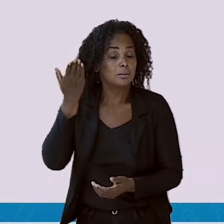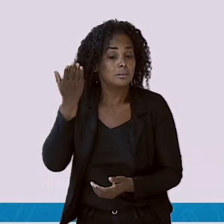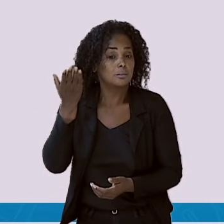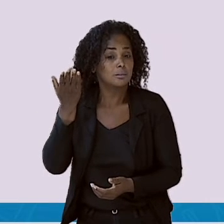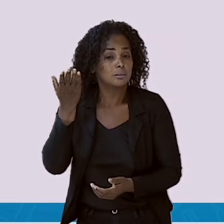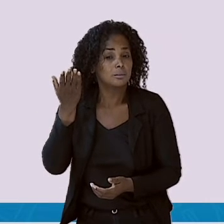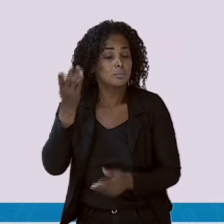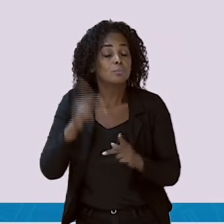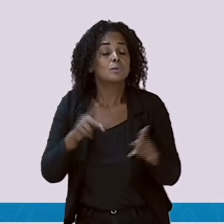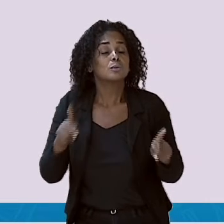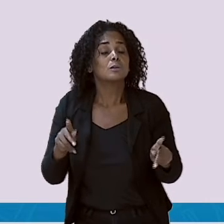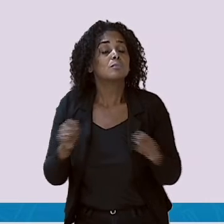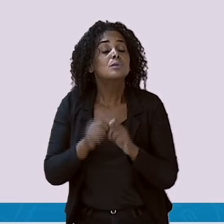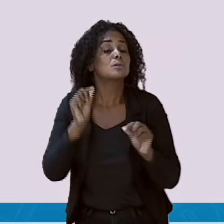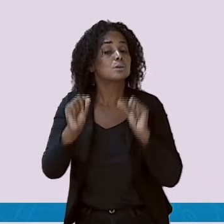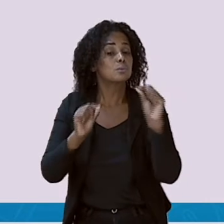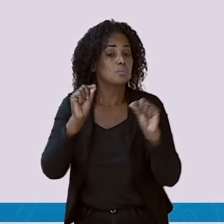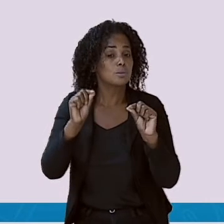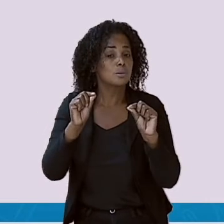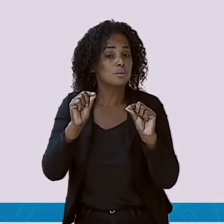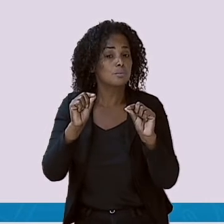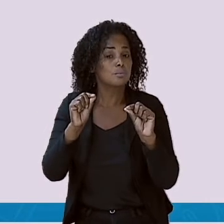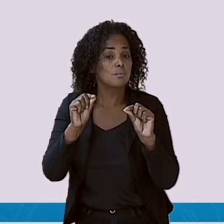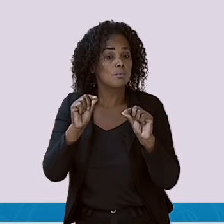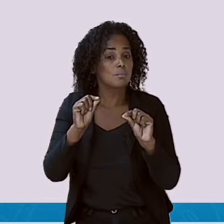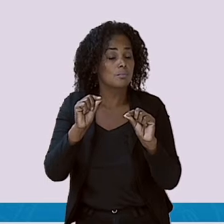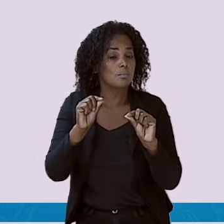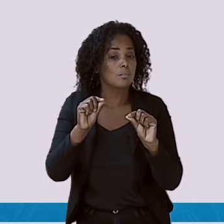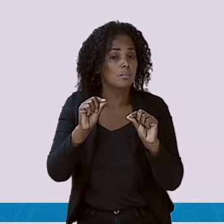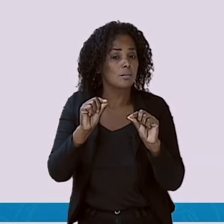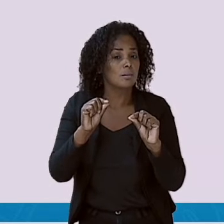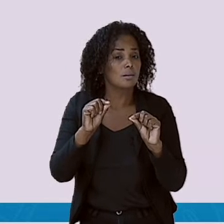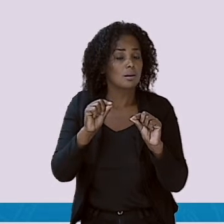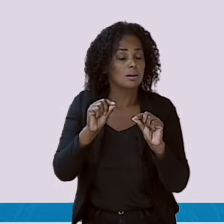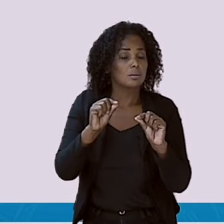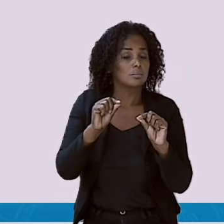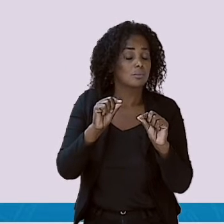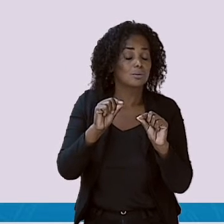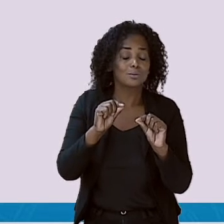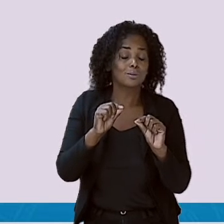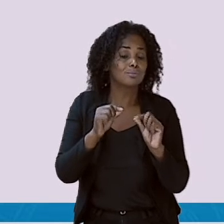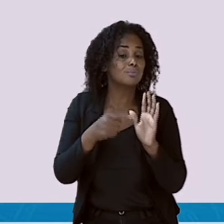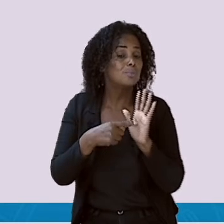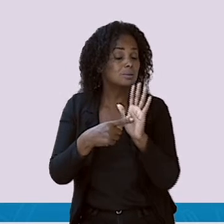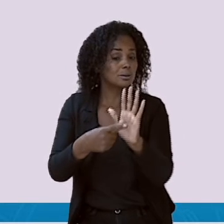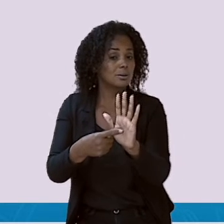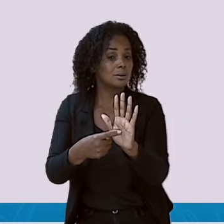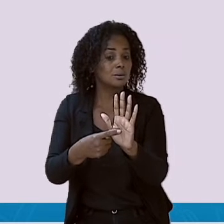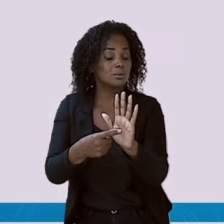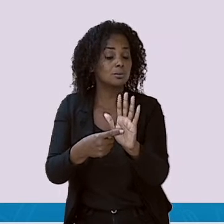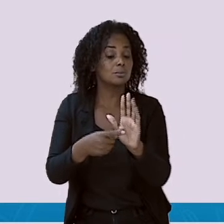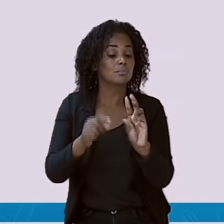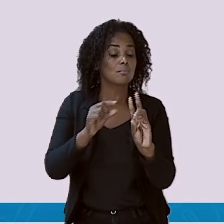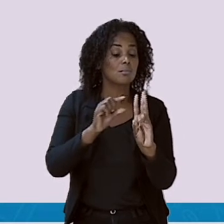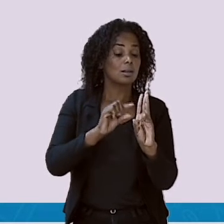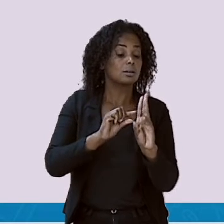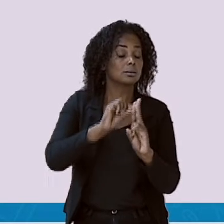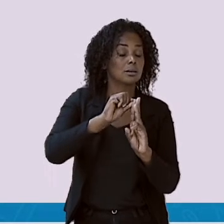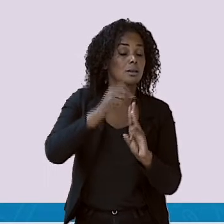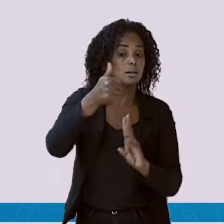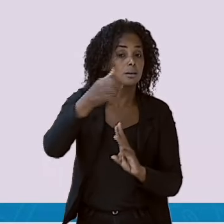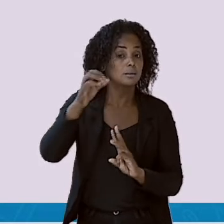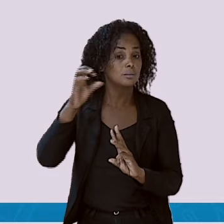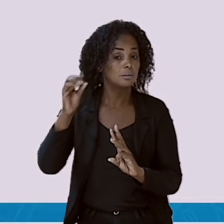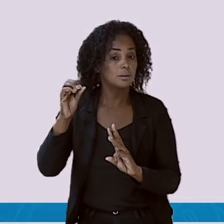vamos analisar. Se nós estamos falando aí de centenas inteiras, significa que eu tenho que analisar o número que está do lado do